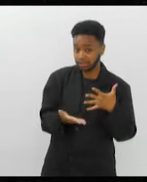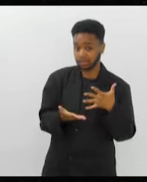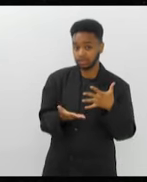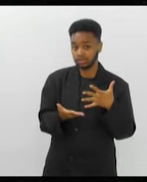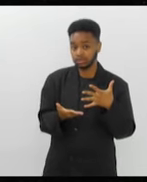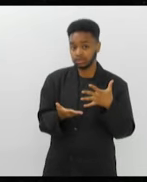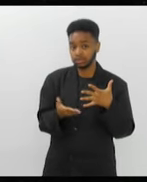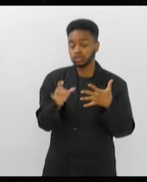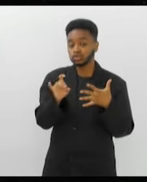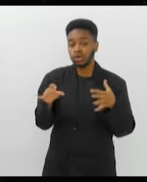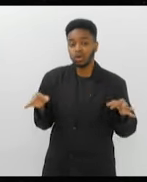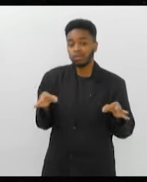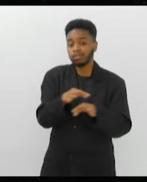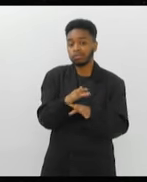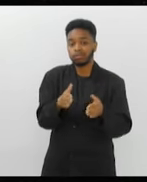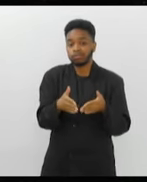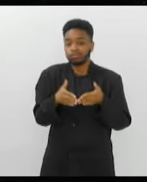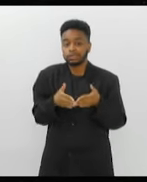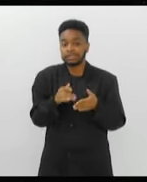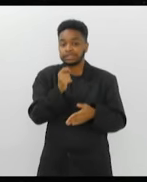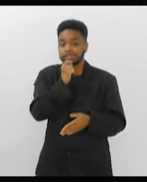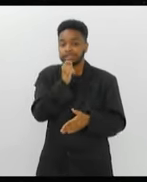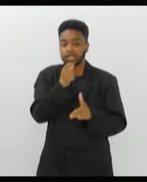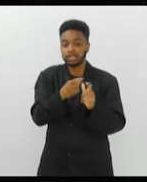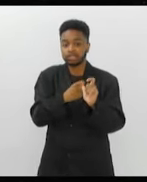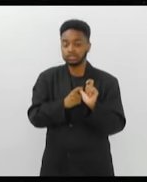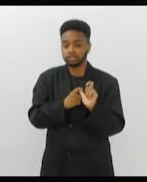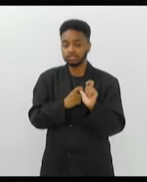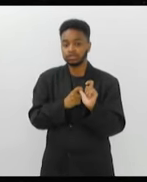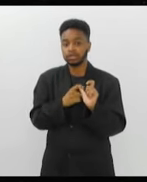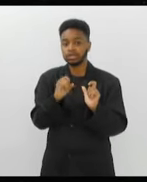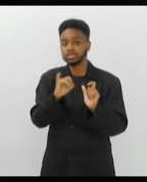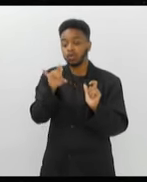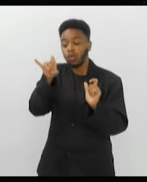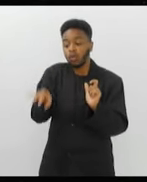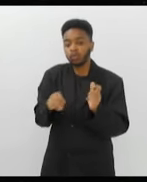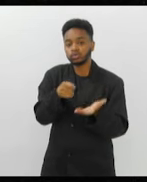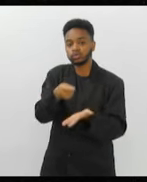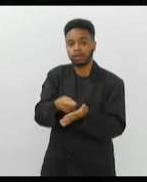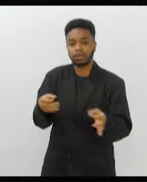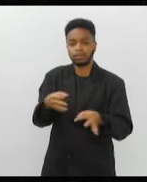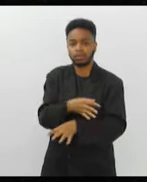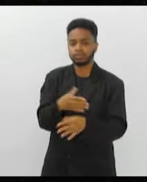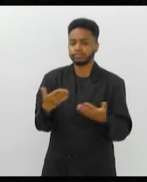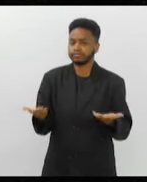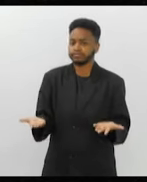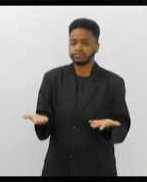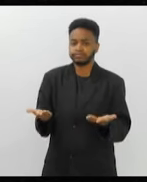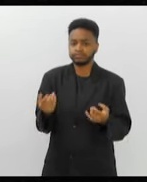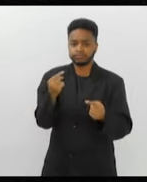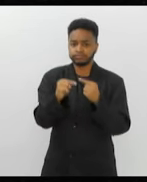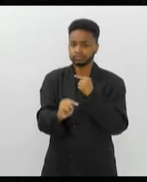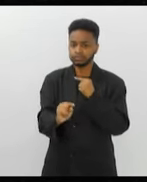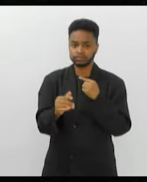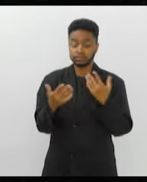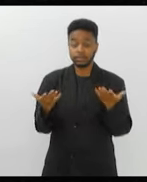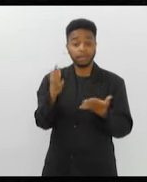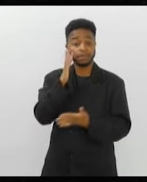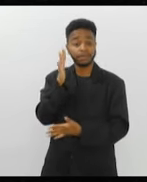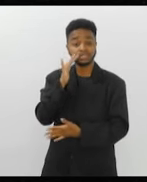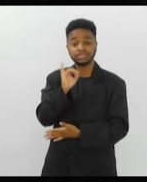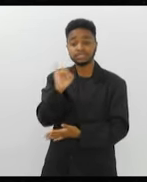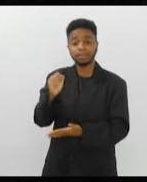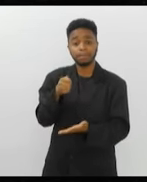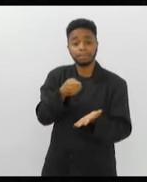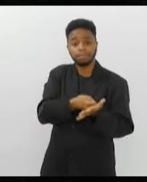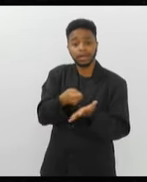só fica absolutamente legalizado quando pagar tudo. Então, imagine uma compra de